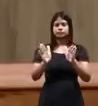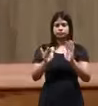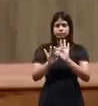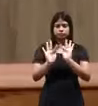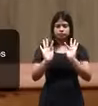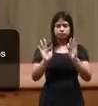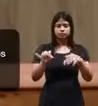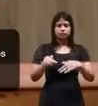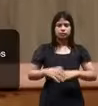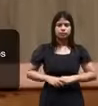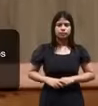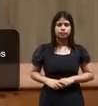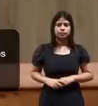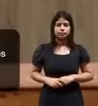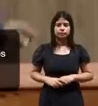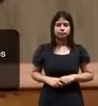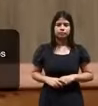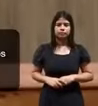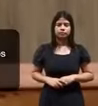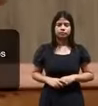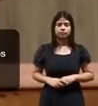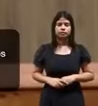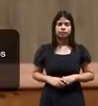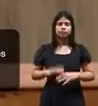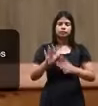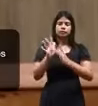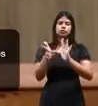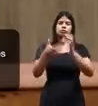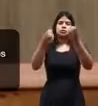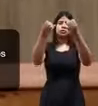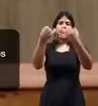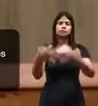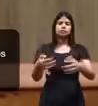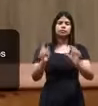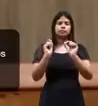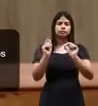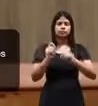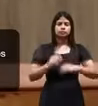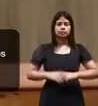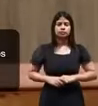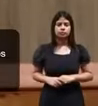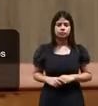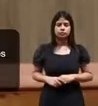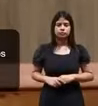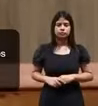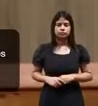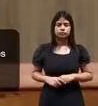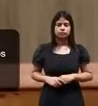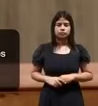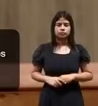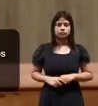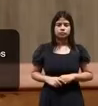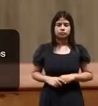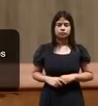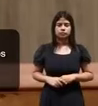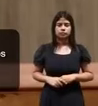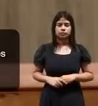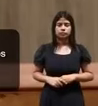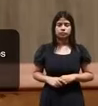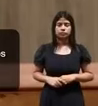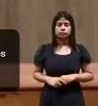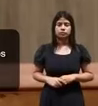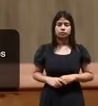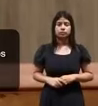vai. Olha o que Jesus disse. Só, meu filho, libera. E voltando-se para os